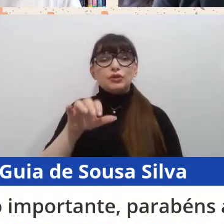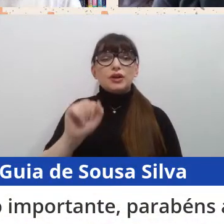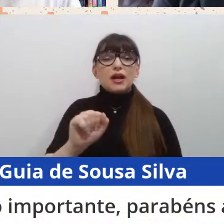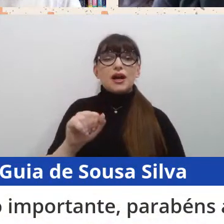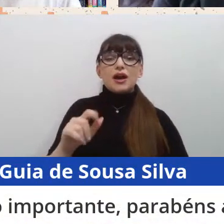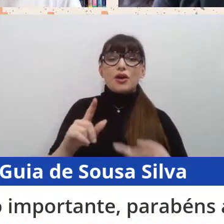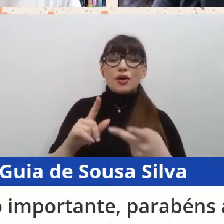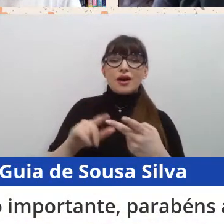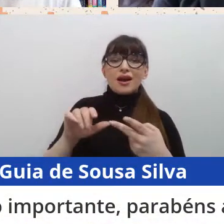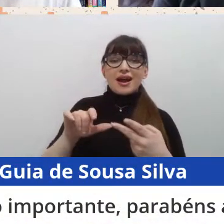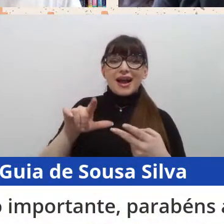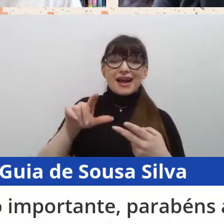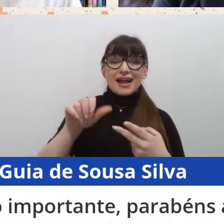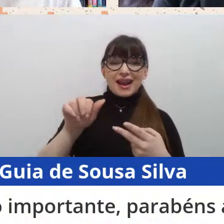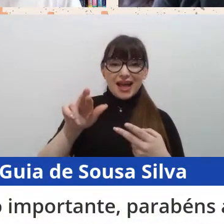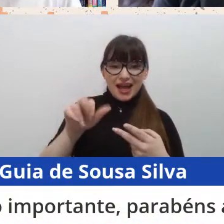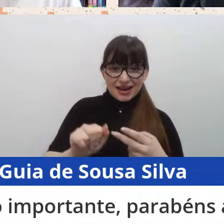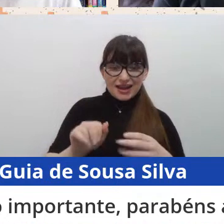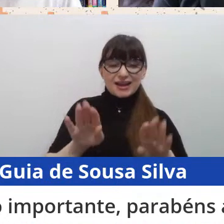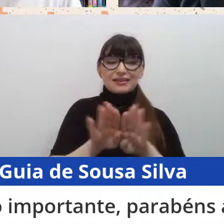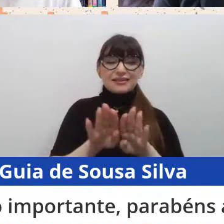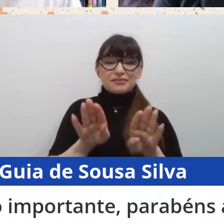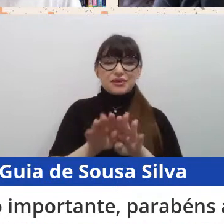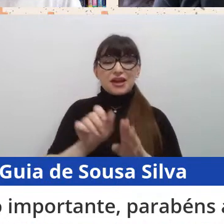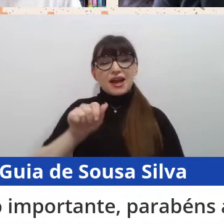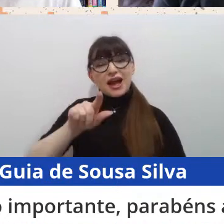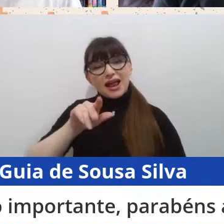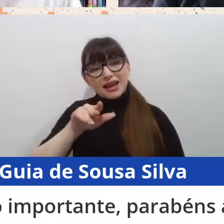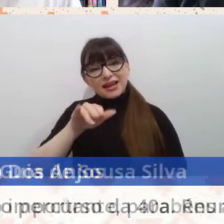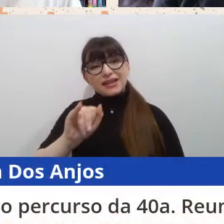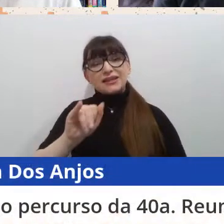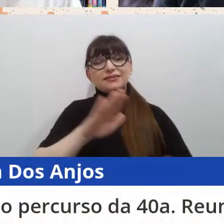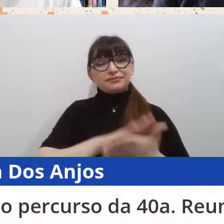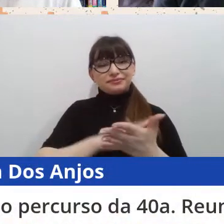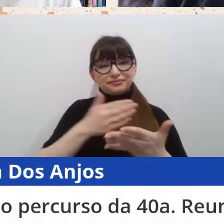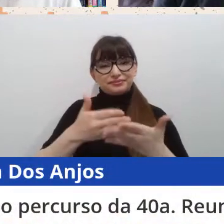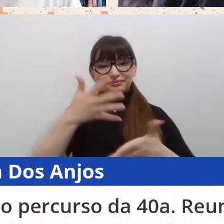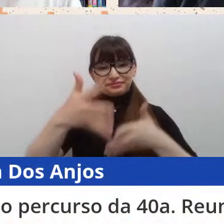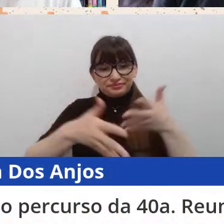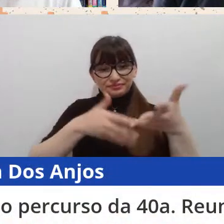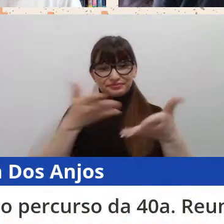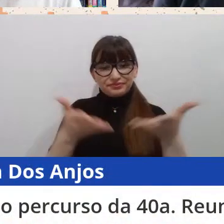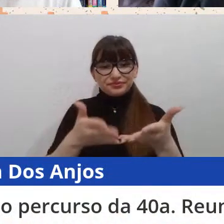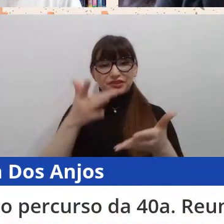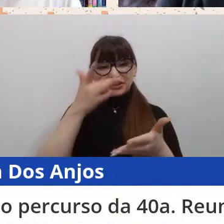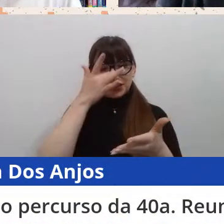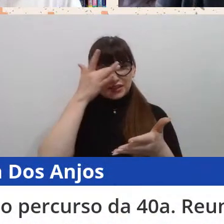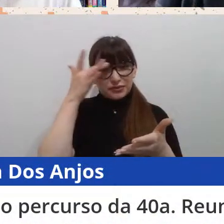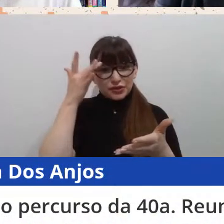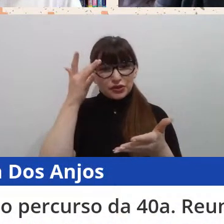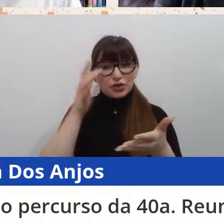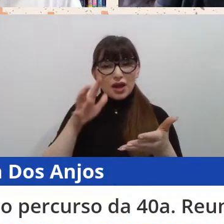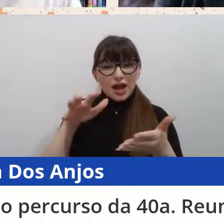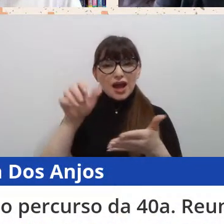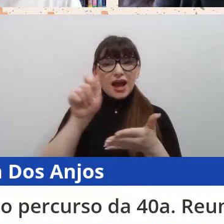Clara e Aline, que foram as tradutoras de hoje, e todas as pessoas associadas à ANPEd